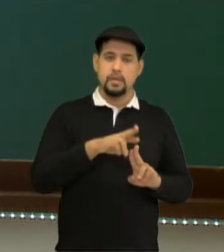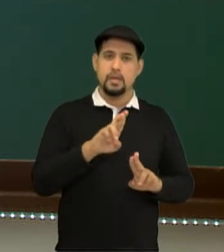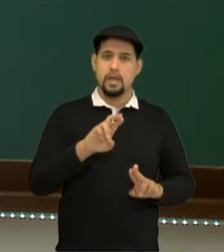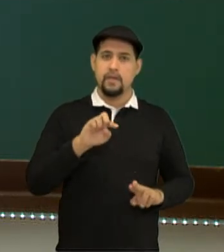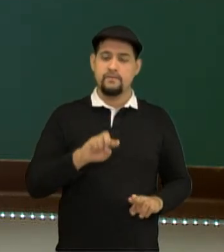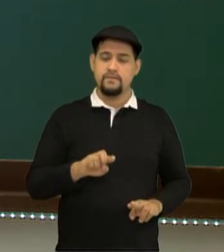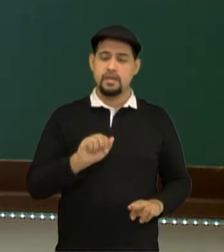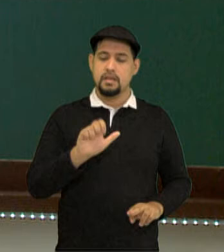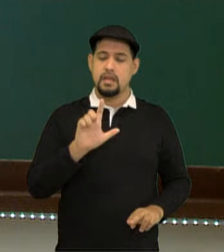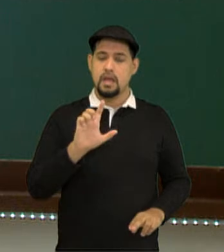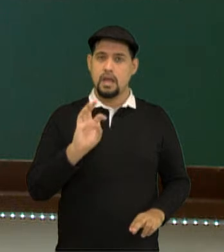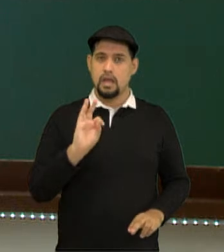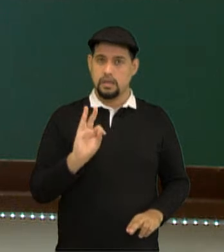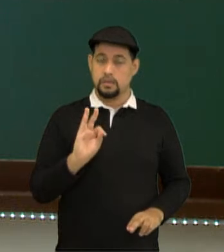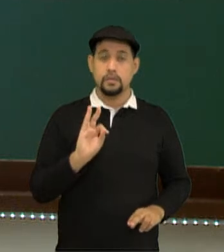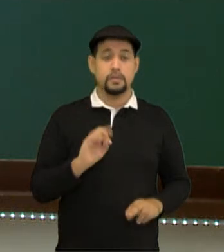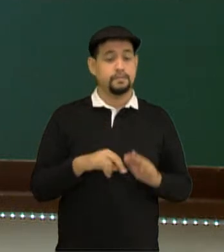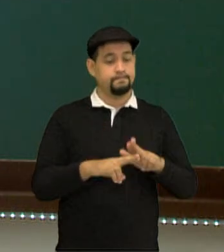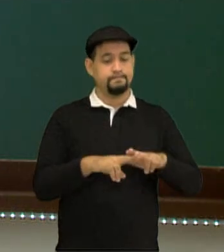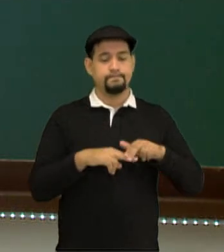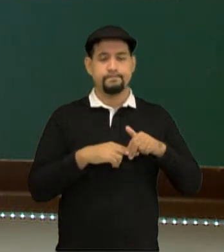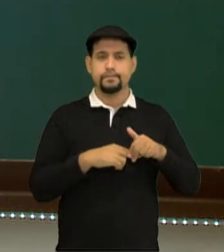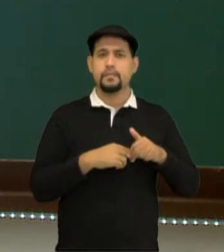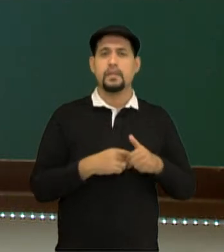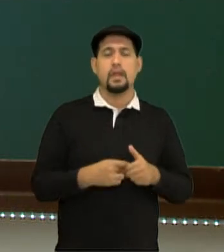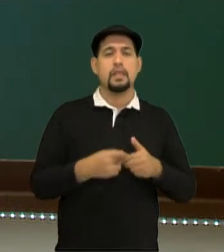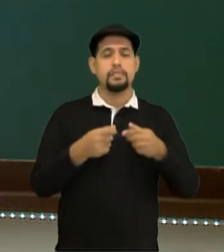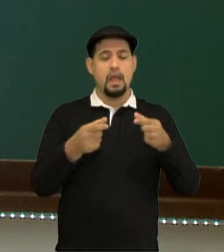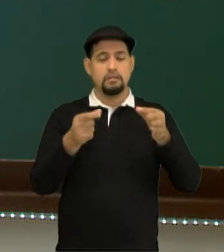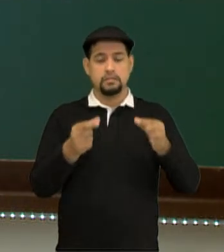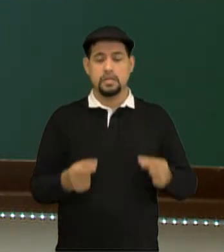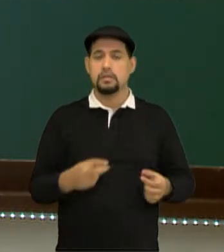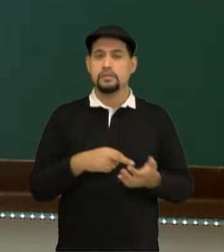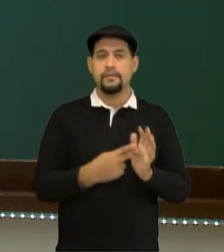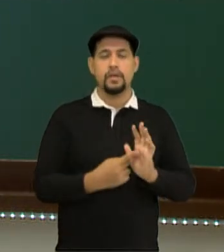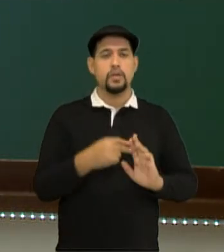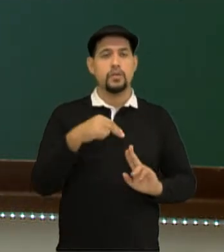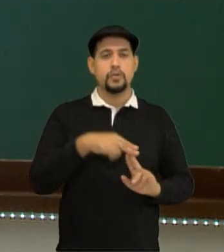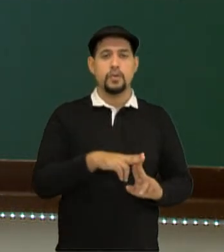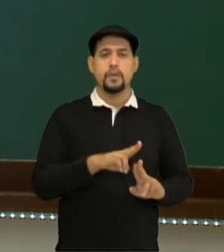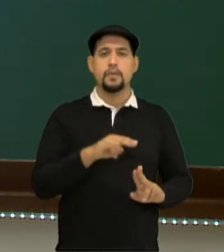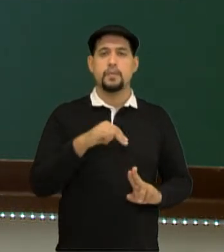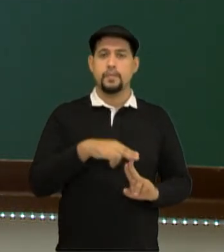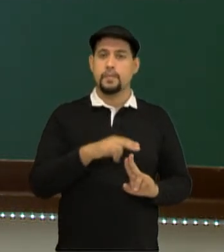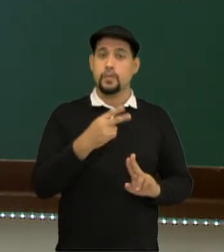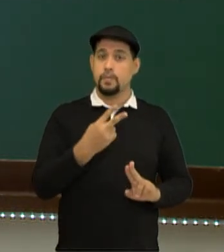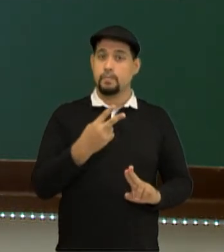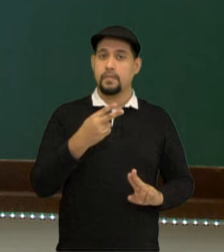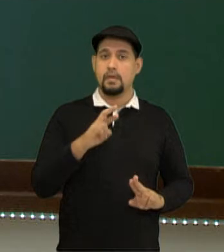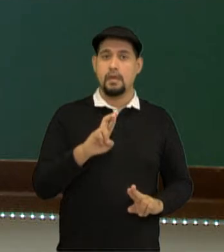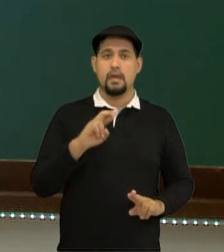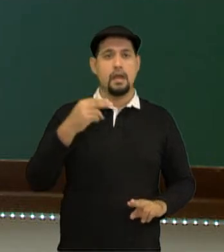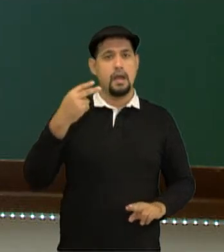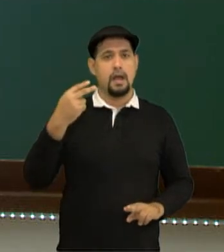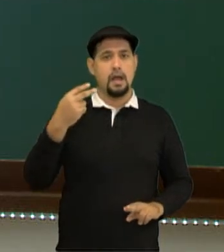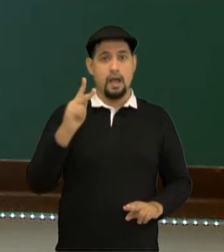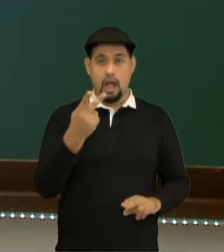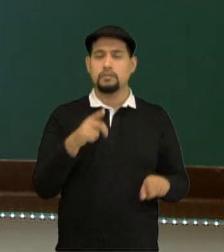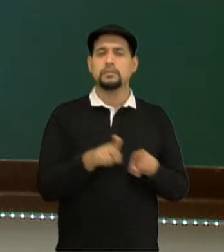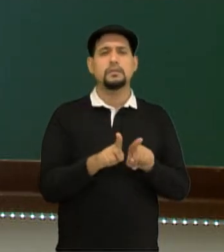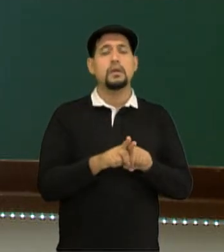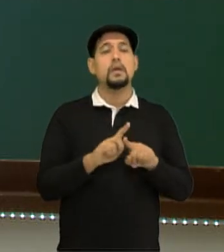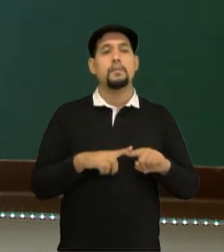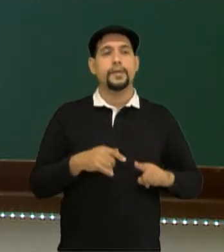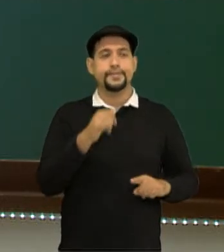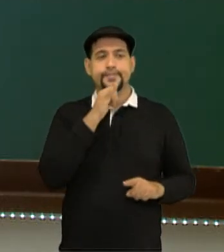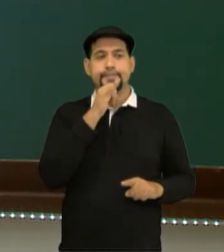vezes a altura, portanto, a área lateral vai ser 2πrh. E no caso do cilindro oblíquo é a mesma